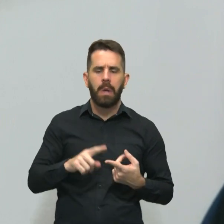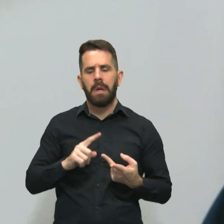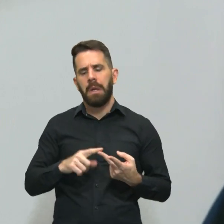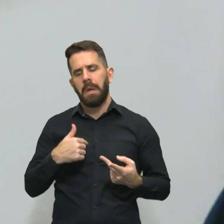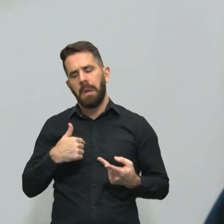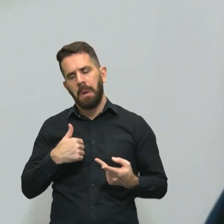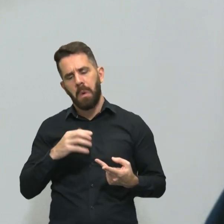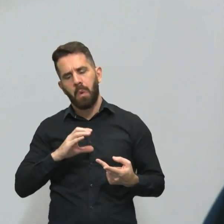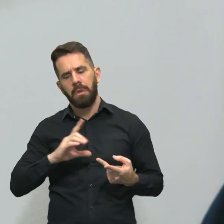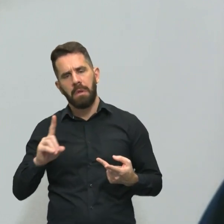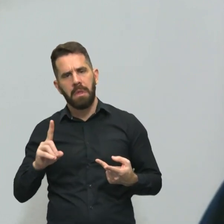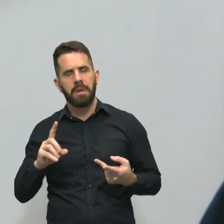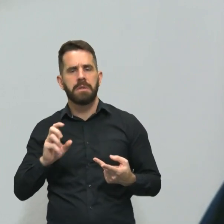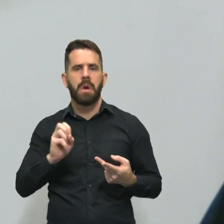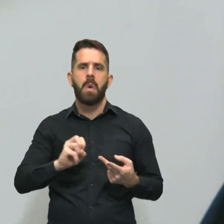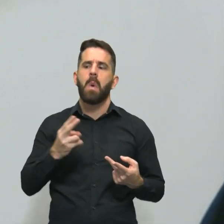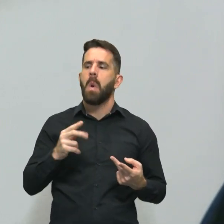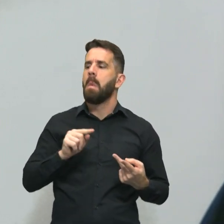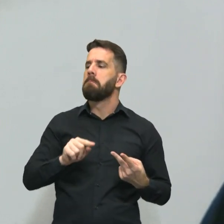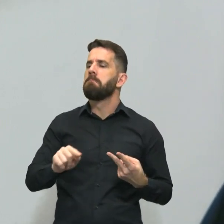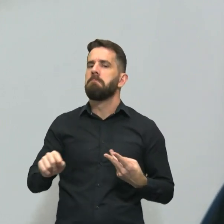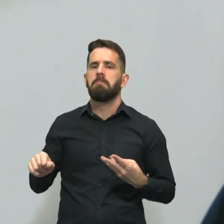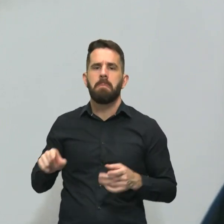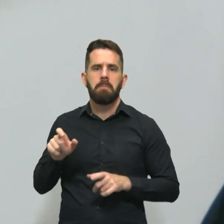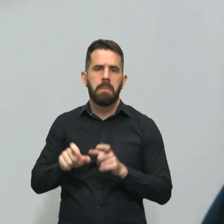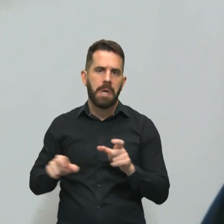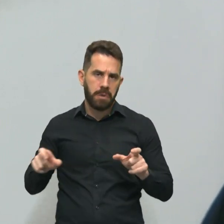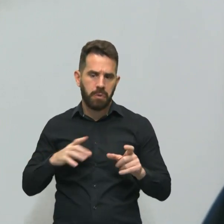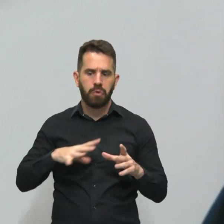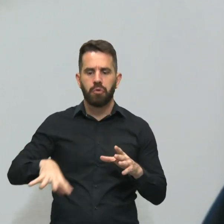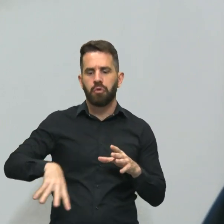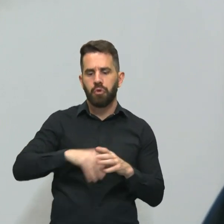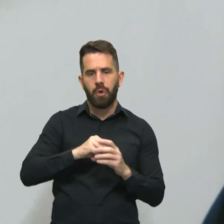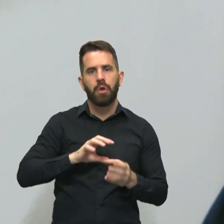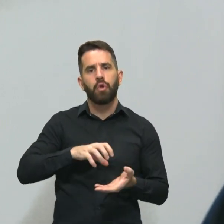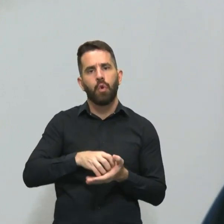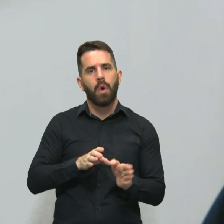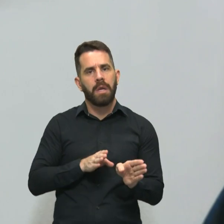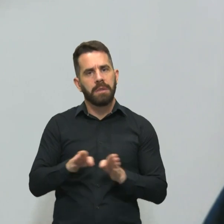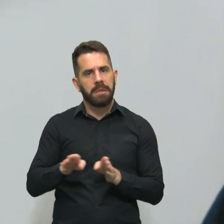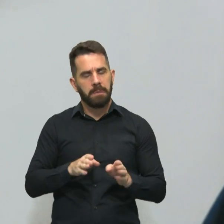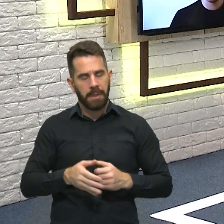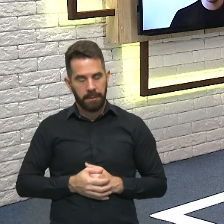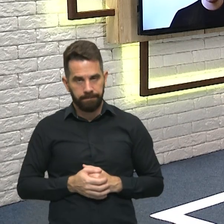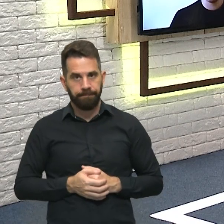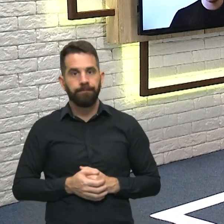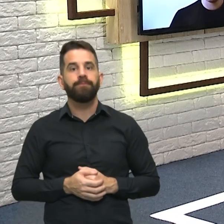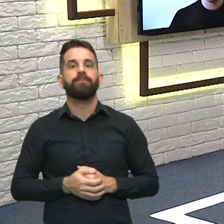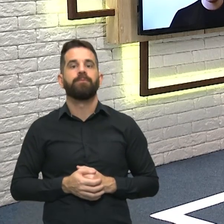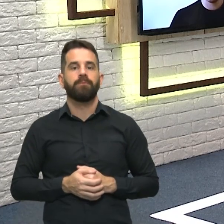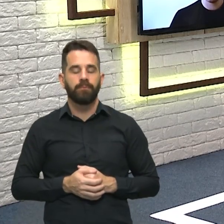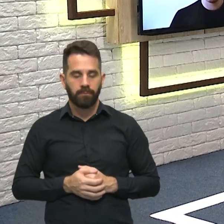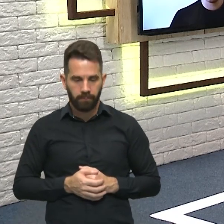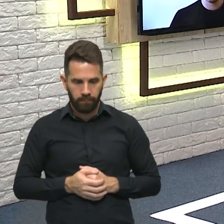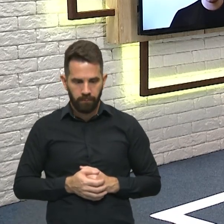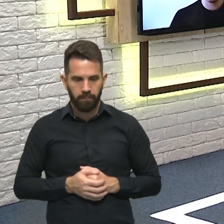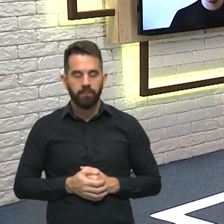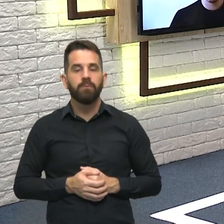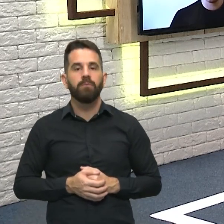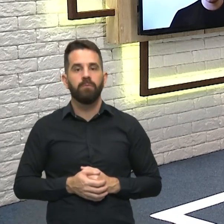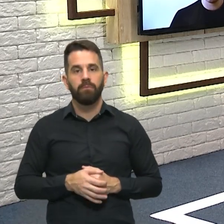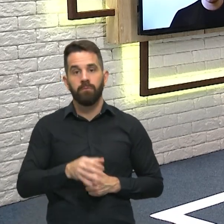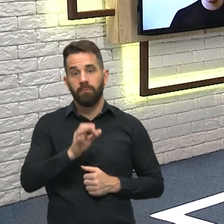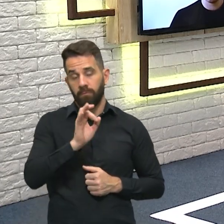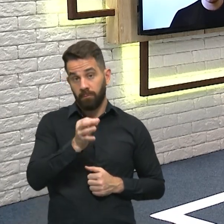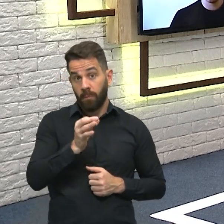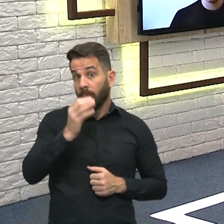que compõem o grupo do núcleo de acessibilidade. João, e aí esse processo